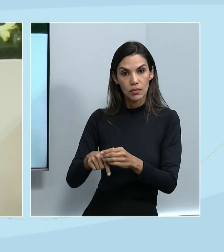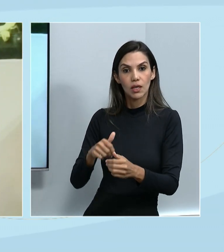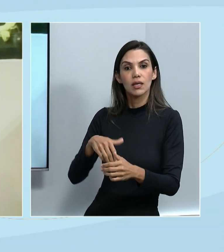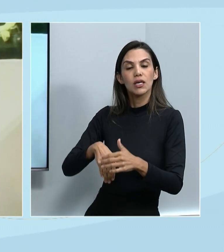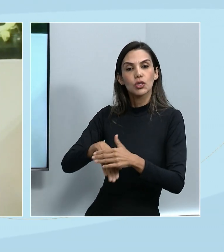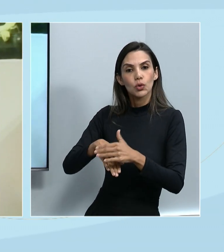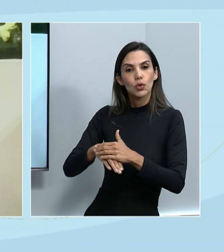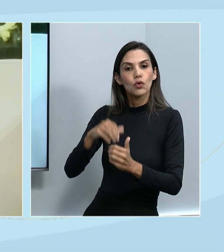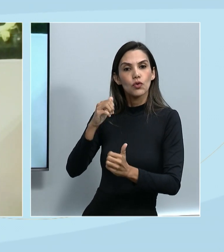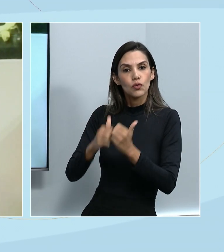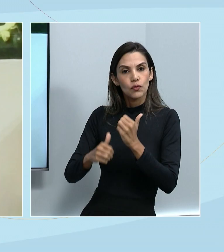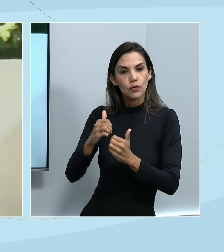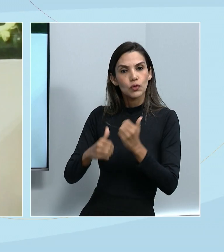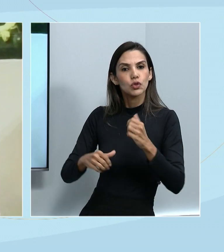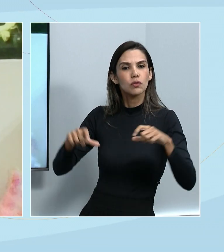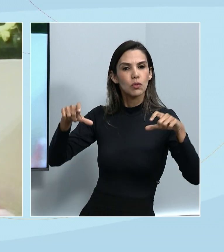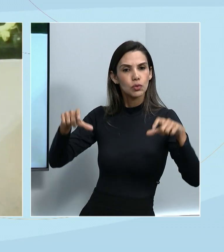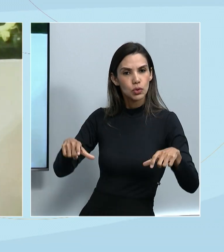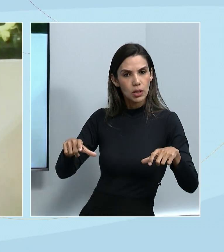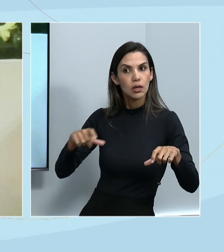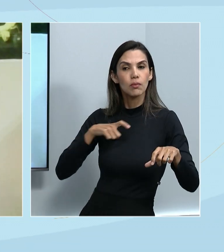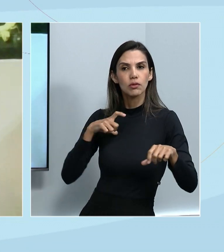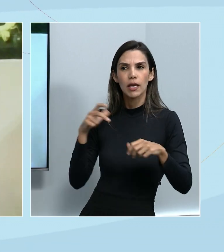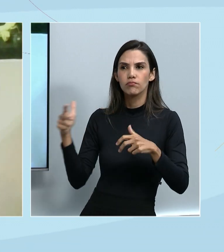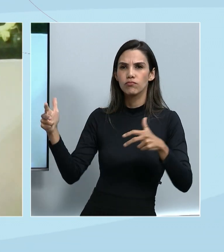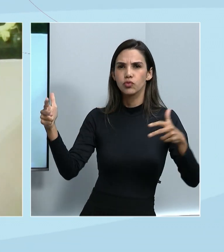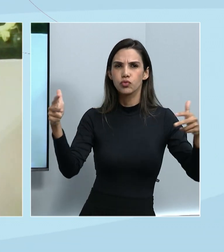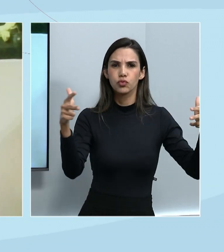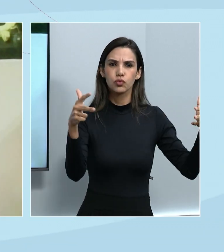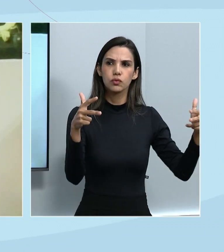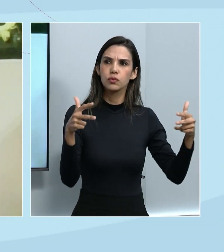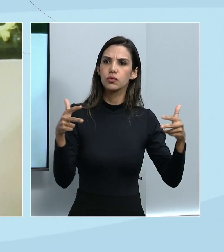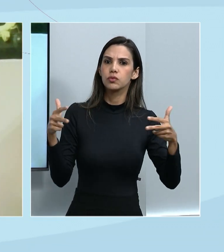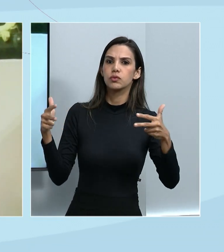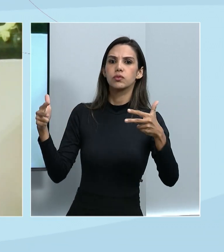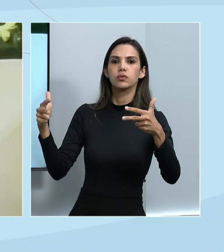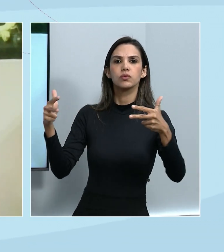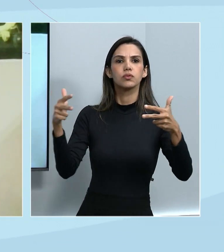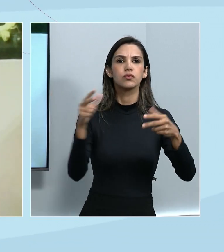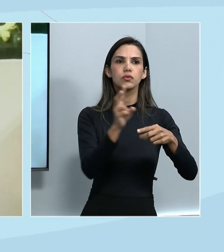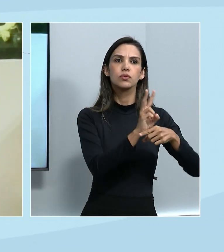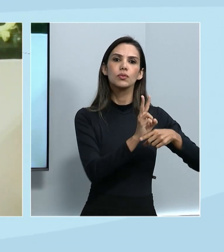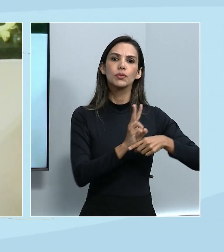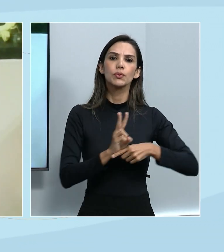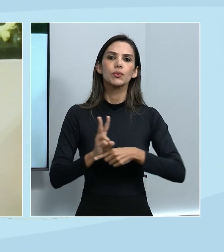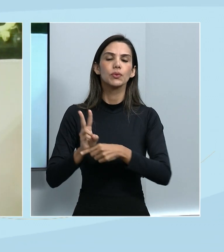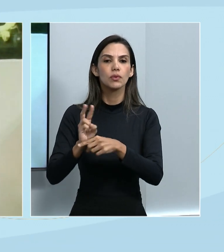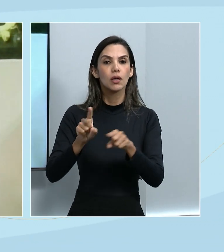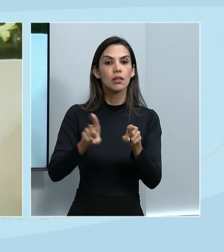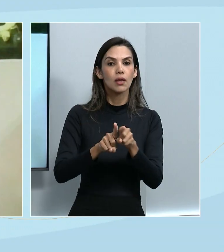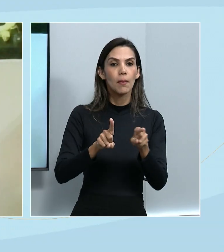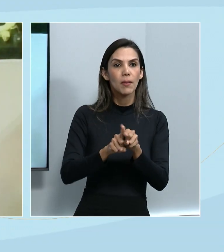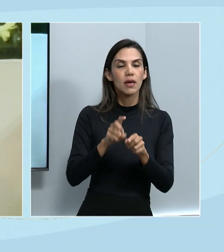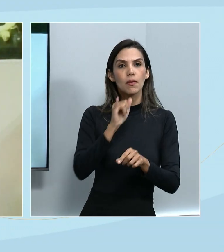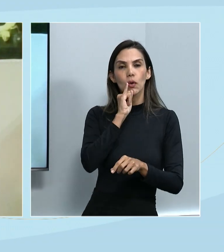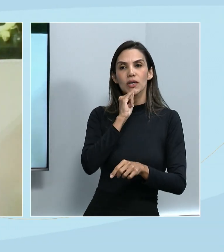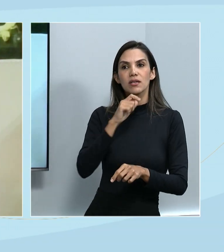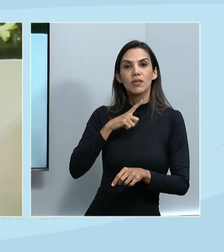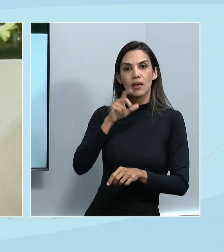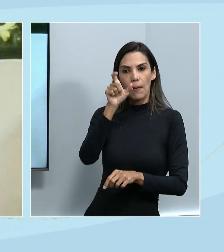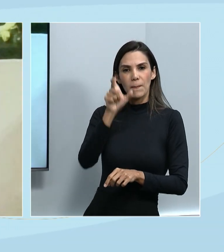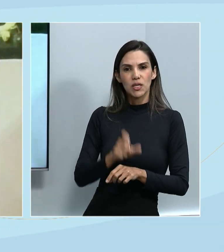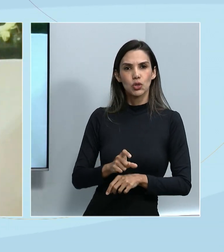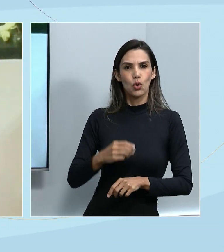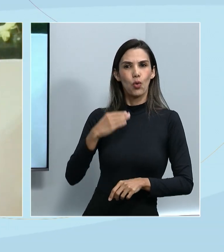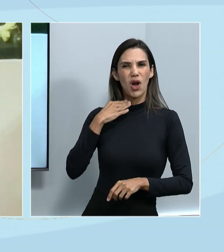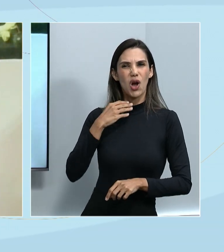mais estádios com câmeras de identificação e um protocolo que a arbitragem cruza os braços à frente